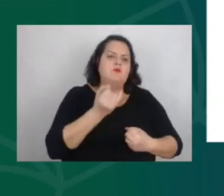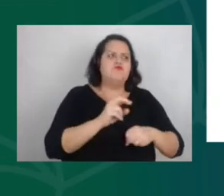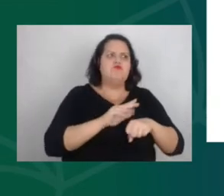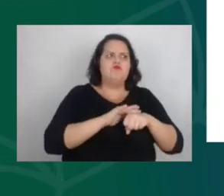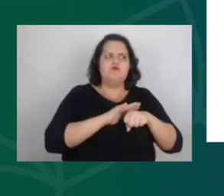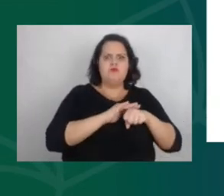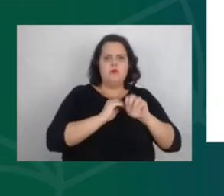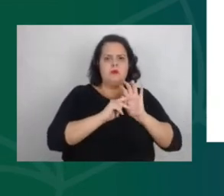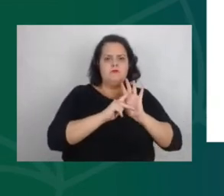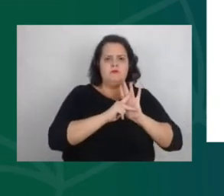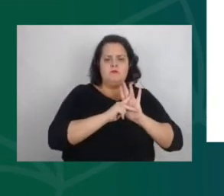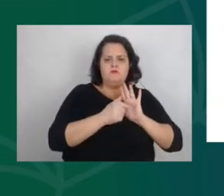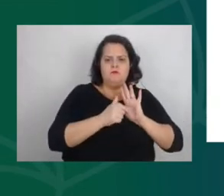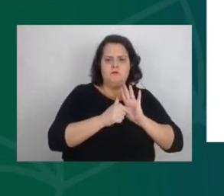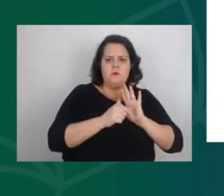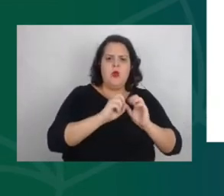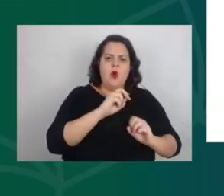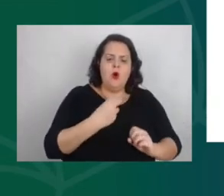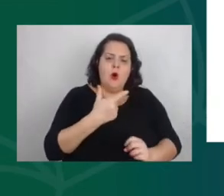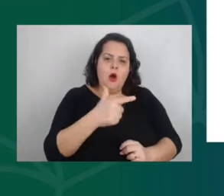acontecer células da linhagem